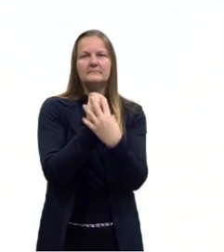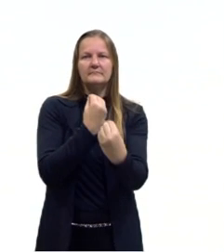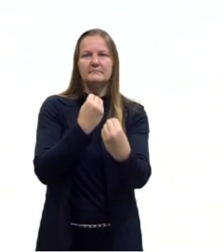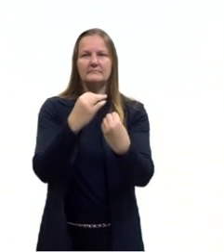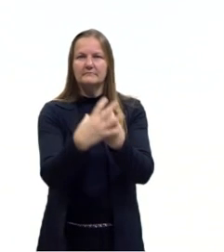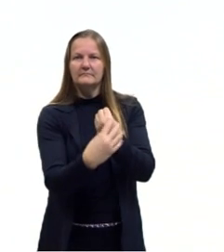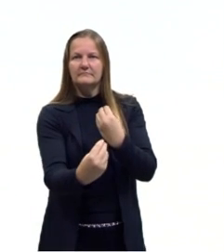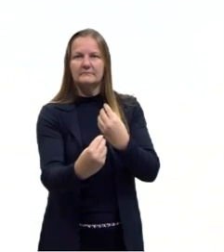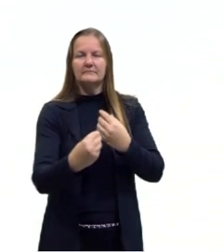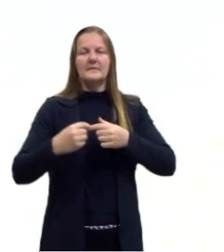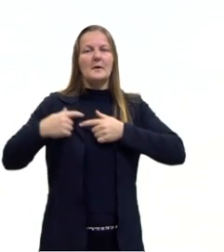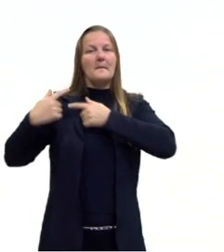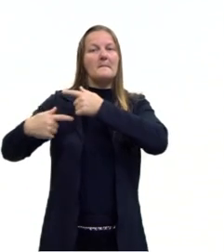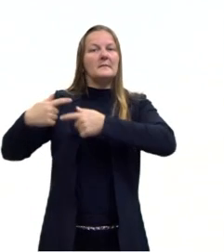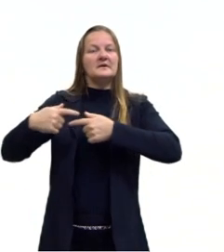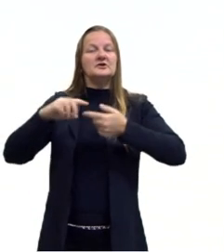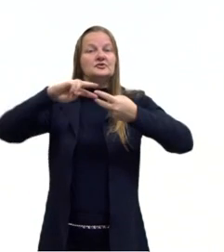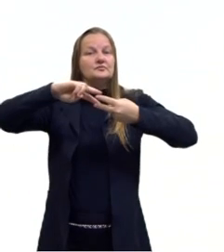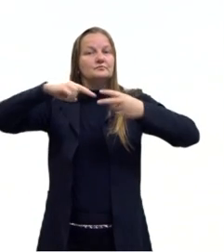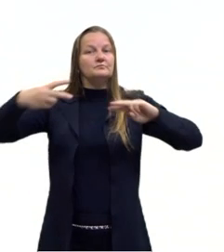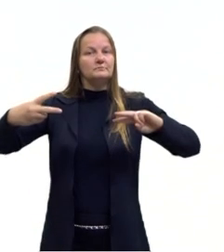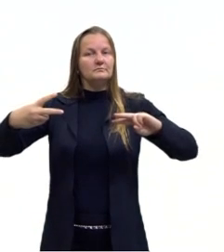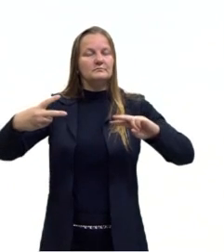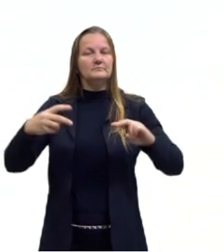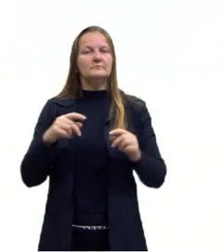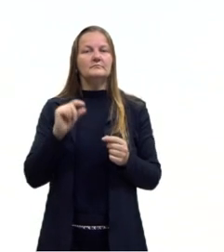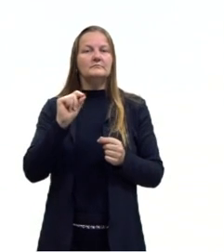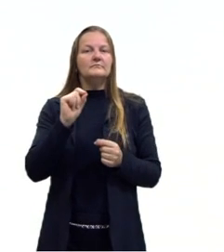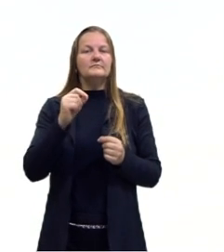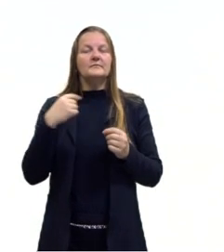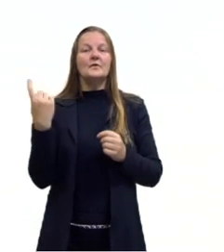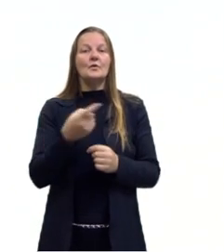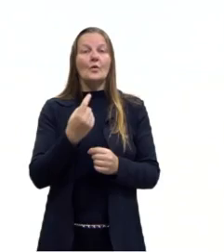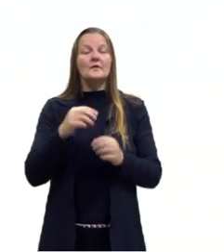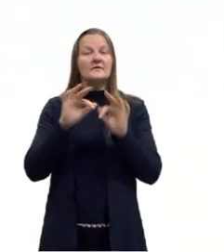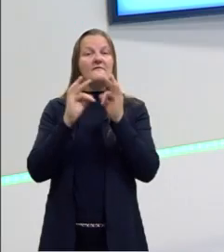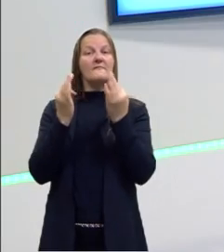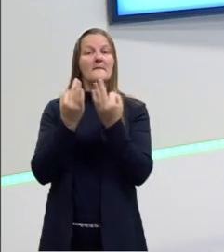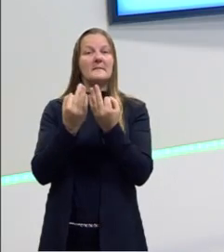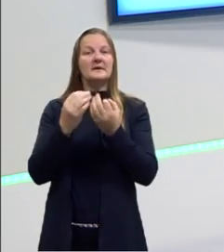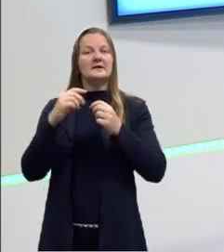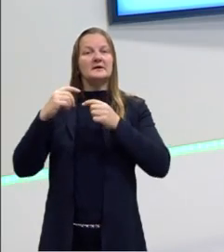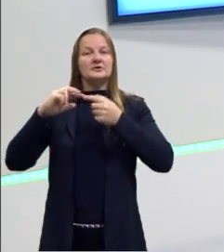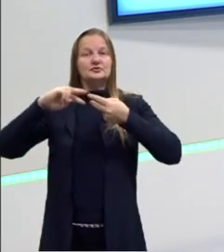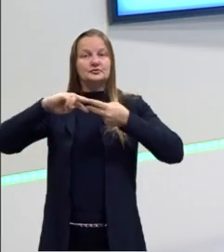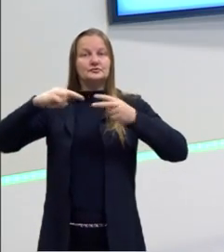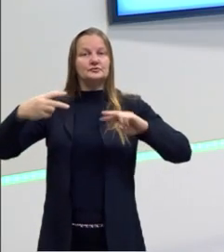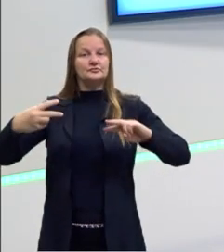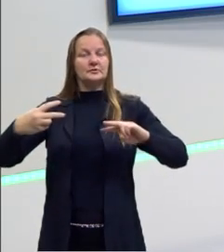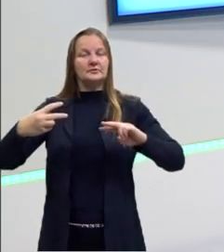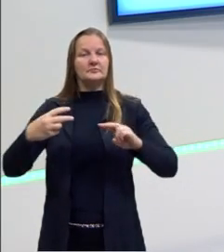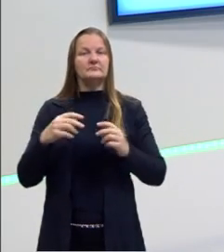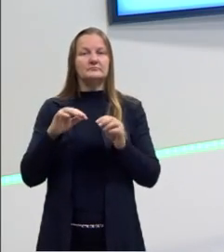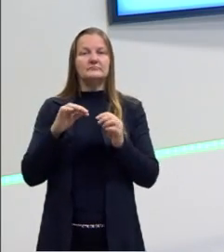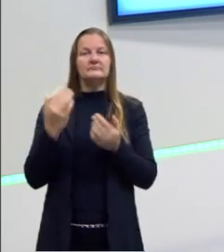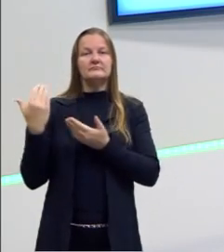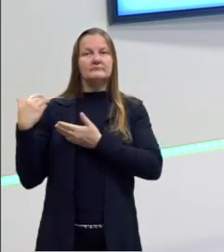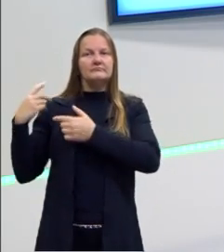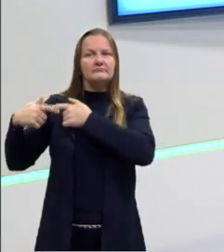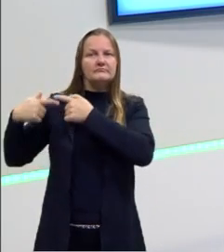tá herança genética que nós herdamos através dos Tá certo